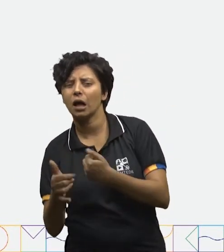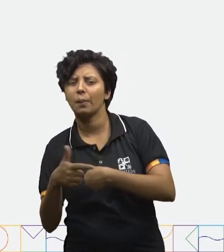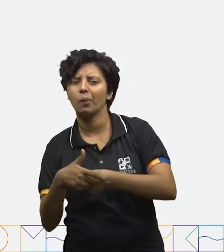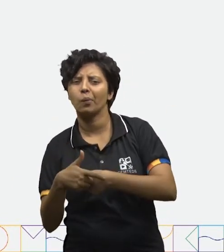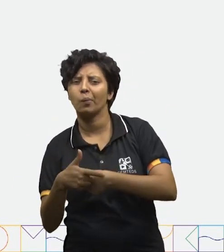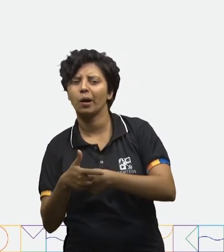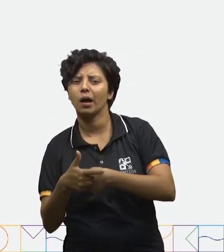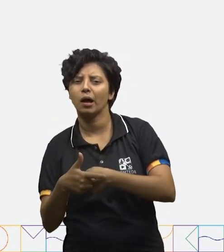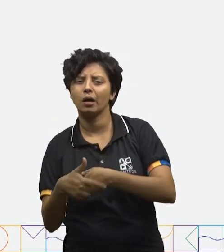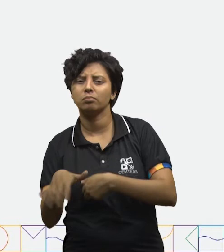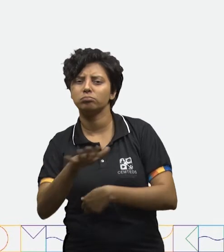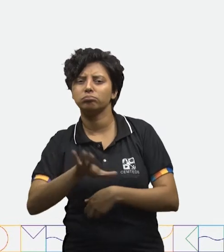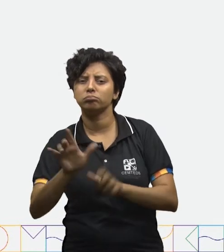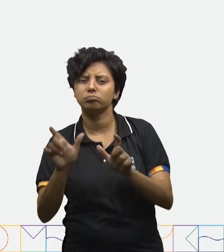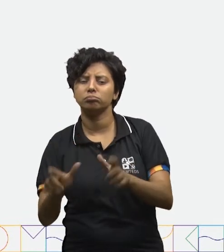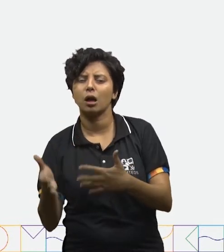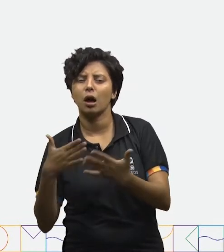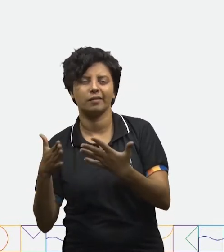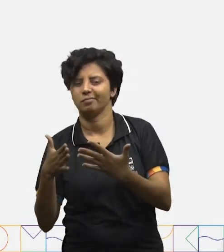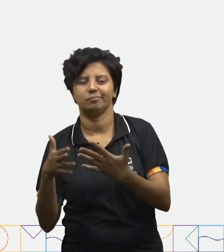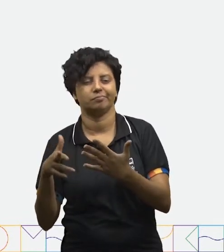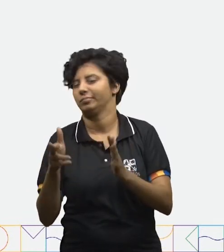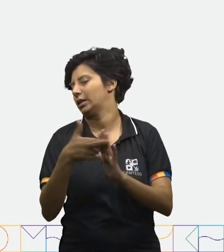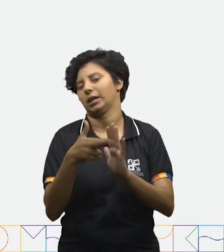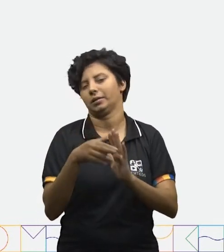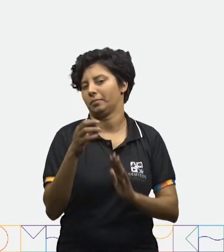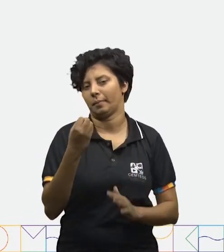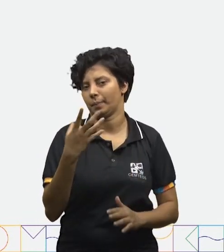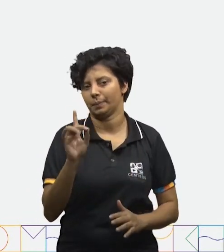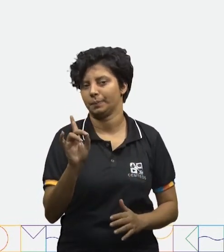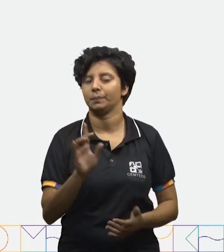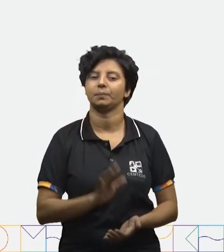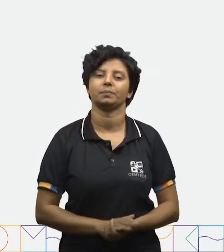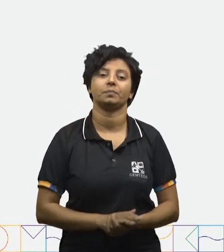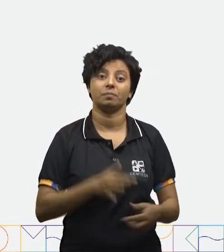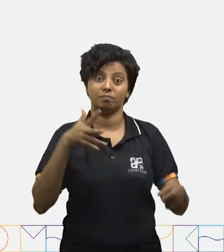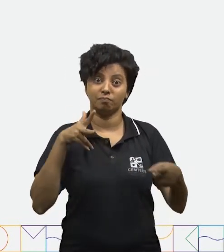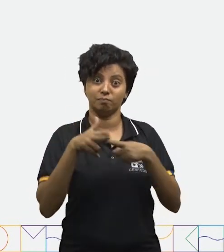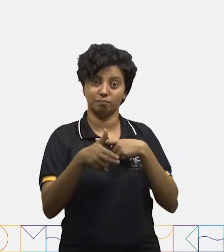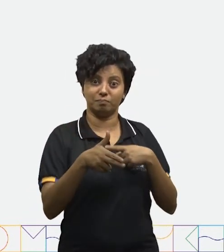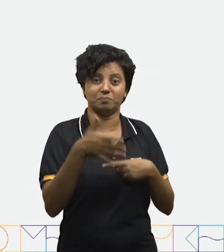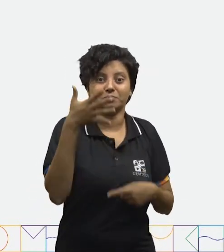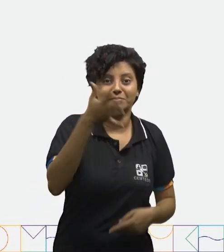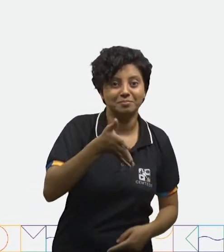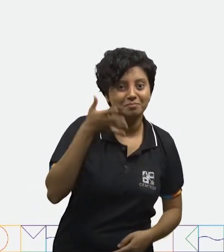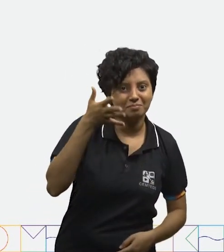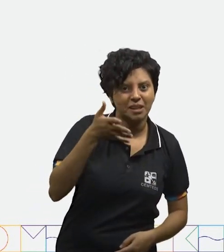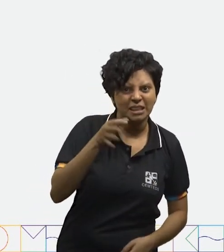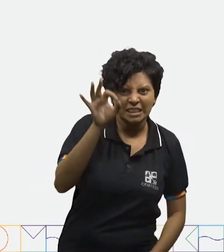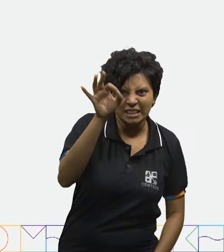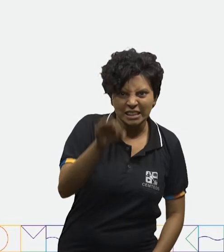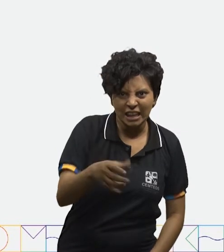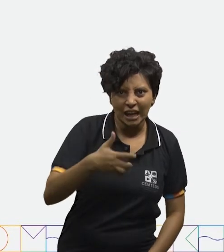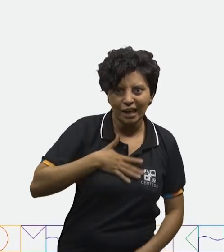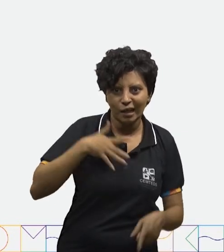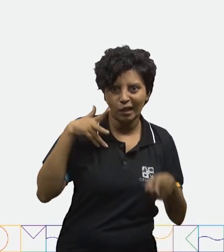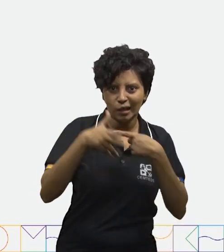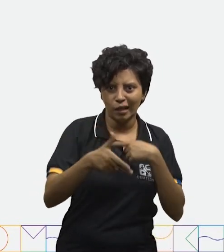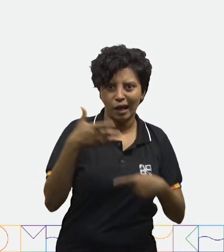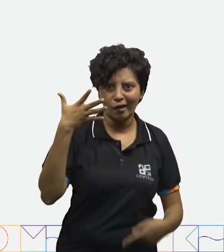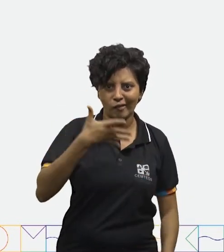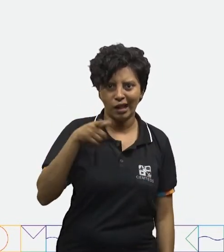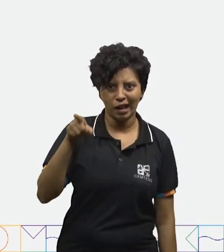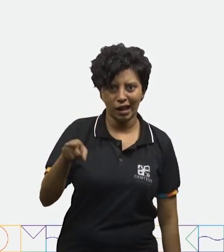com a situação e ambiente da conversa. Essa regrinha aí não está legal. Interrompa a fala do outro. É correto